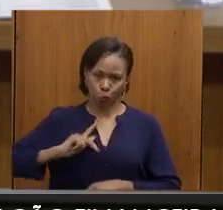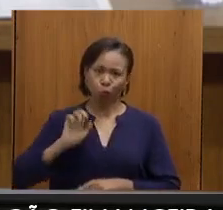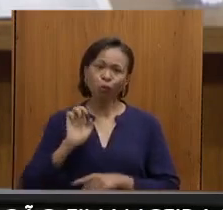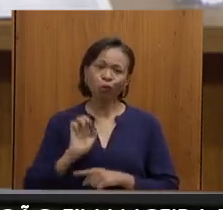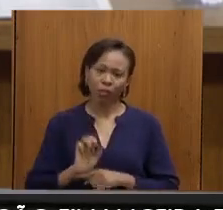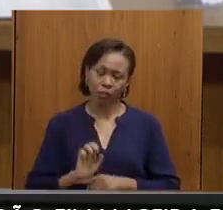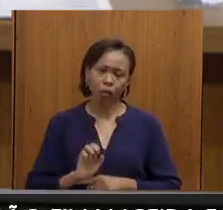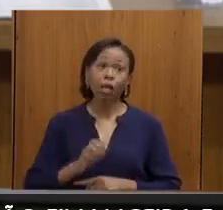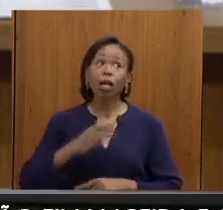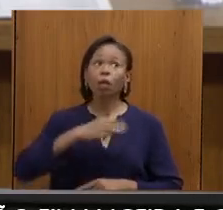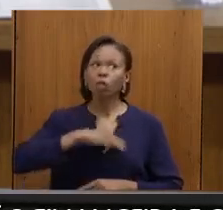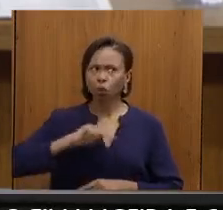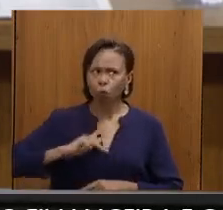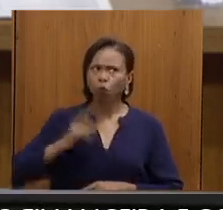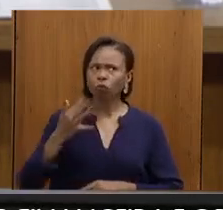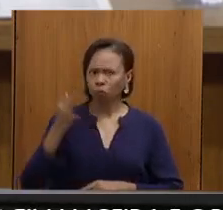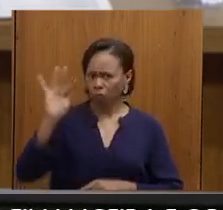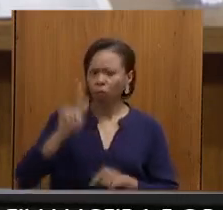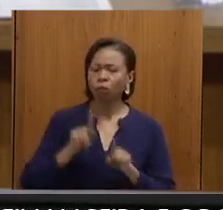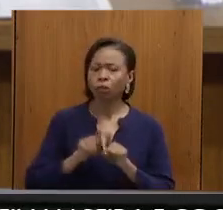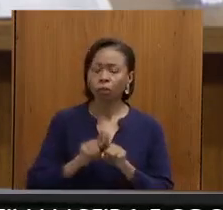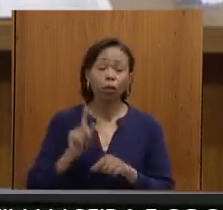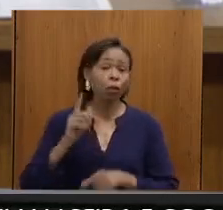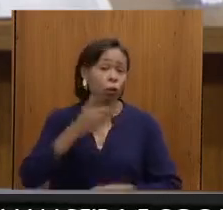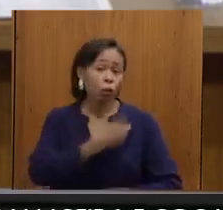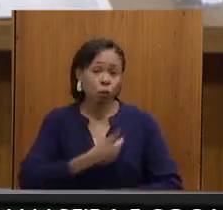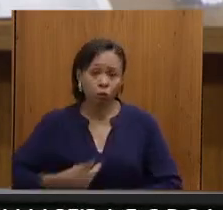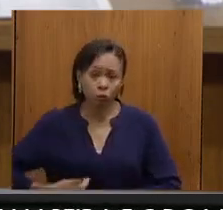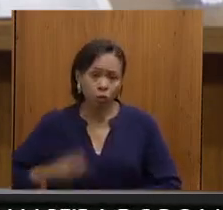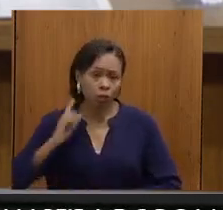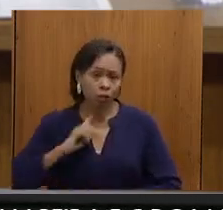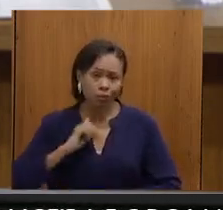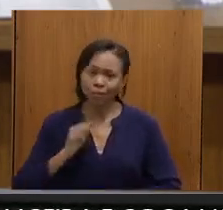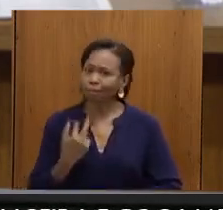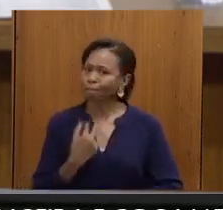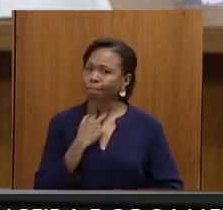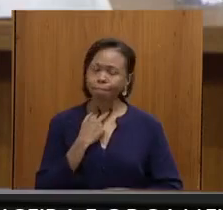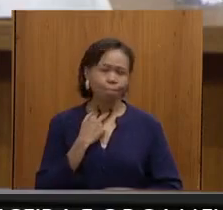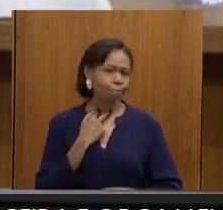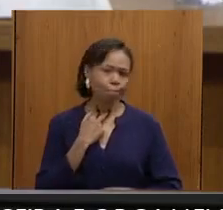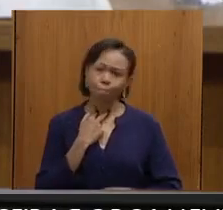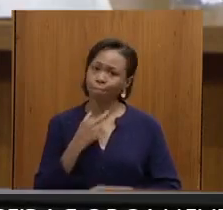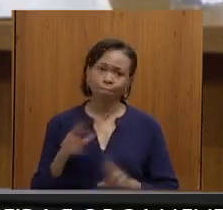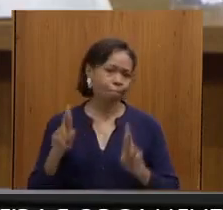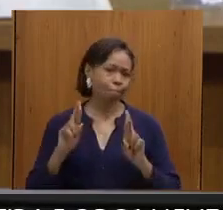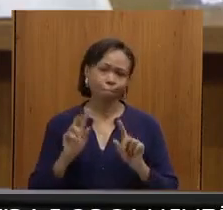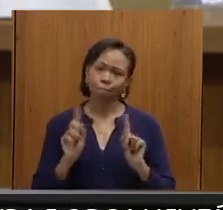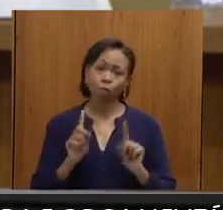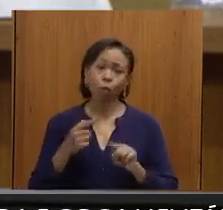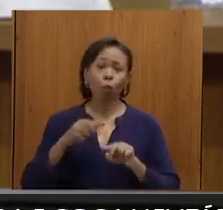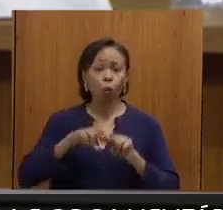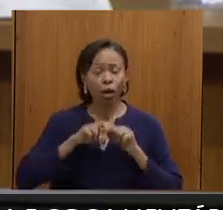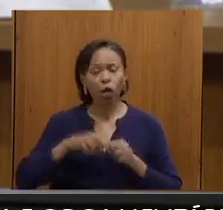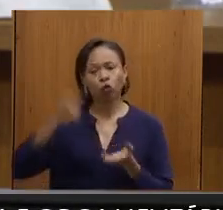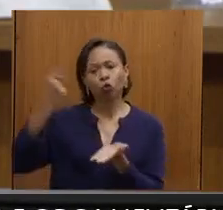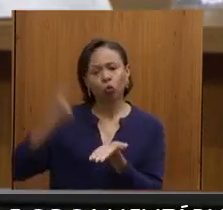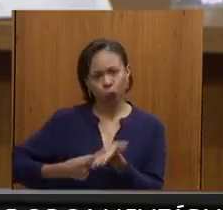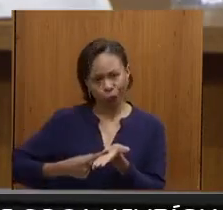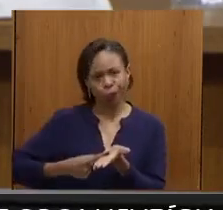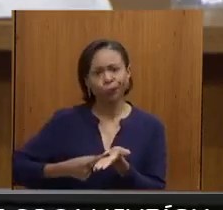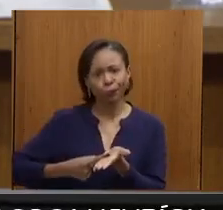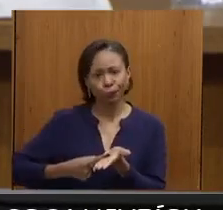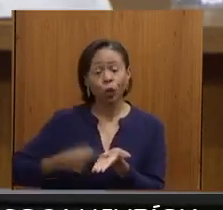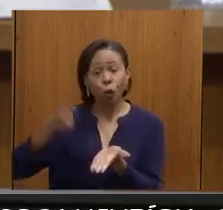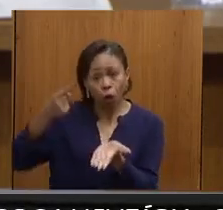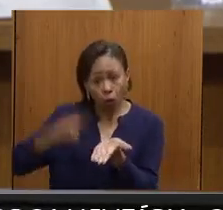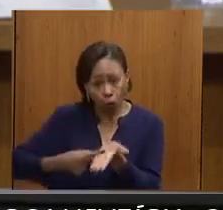e do Ministério Público Federal também. O governo de Minas não pode liderar este processo por força do acordo. Então, o acordo prevê que